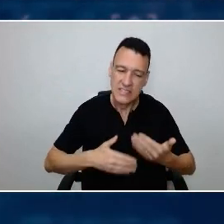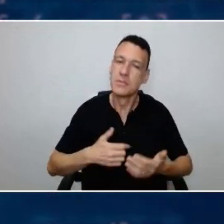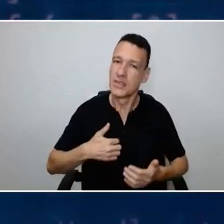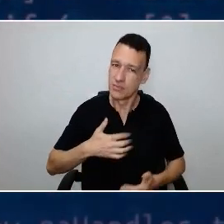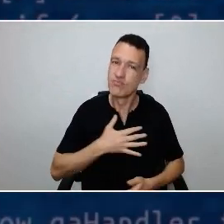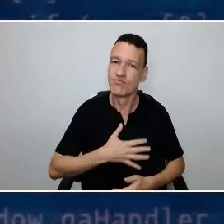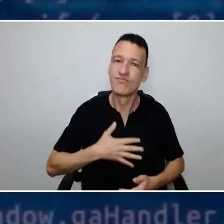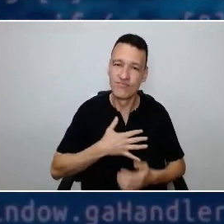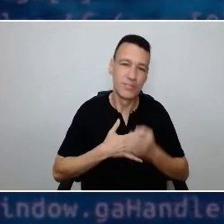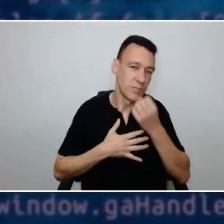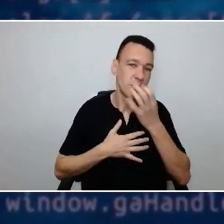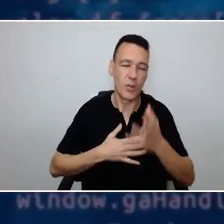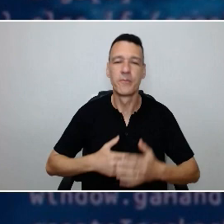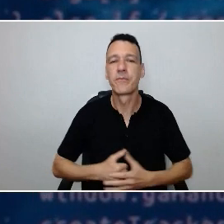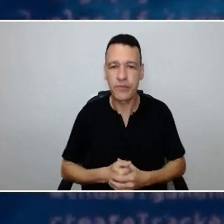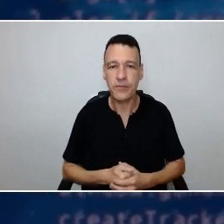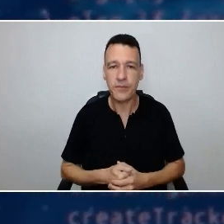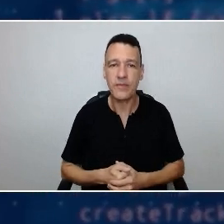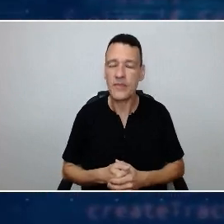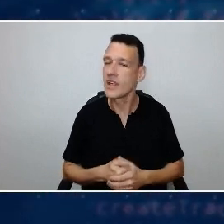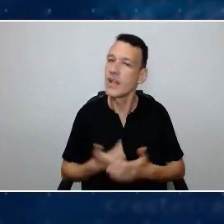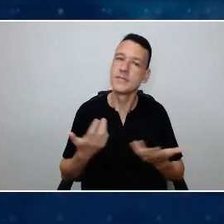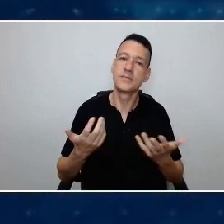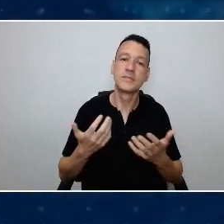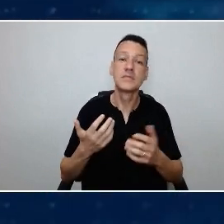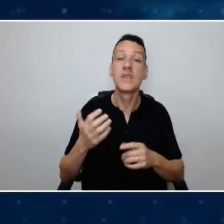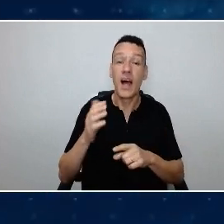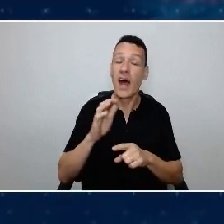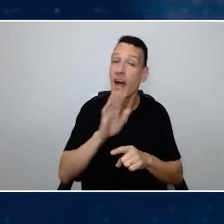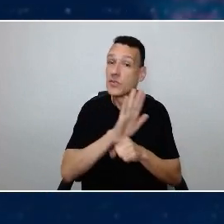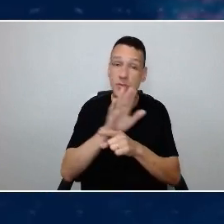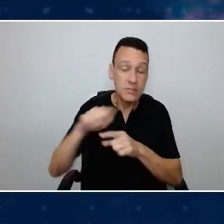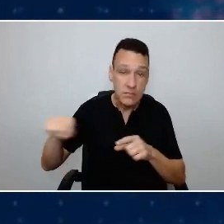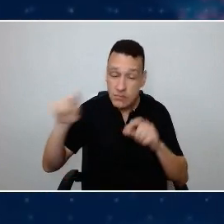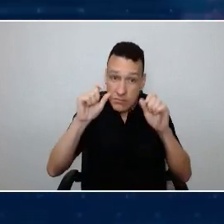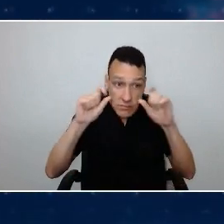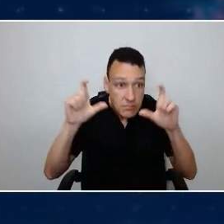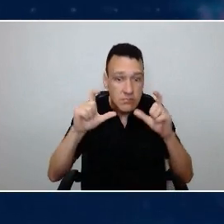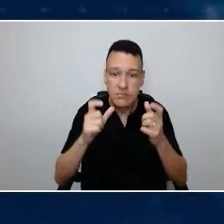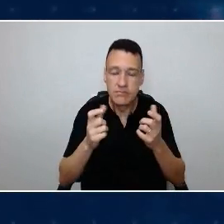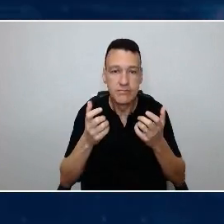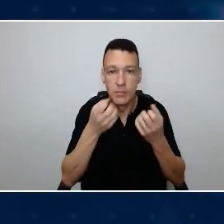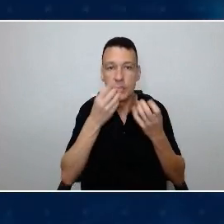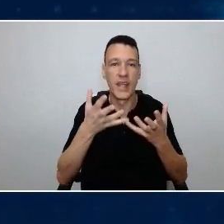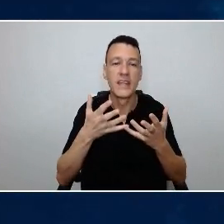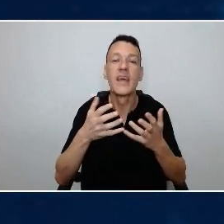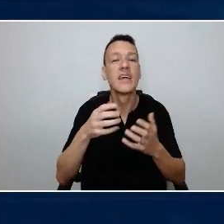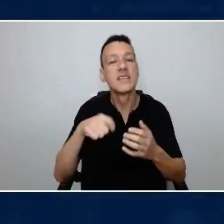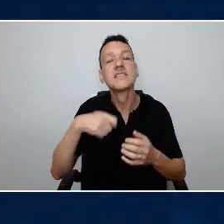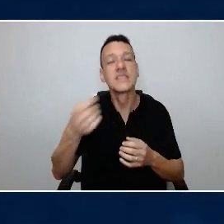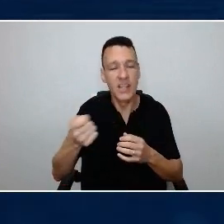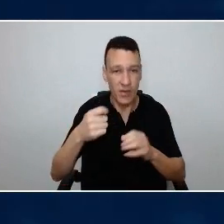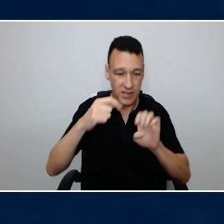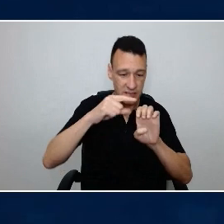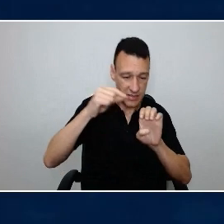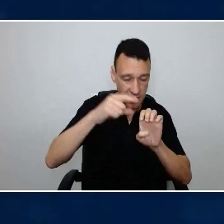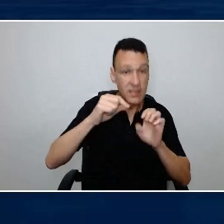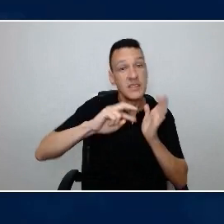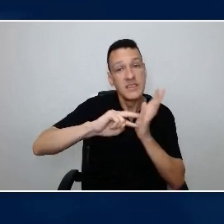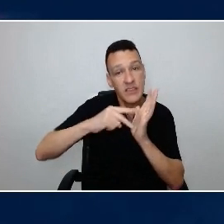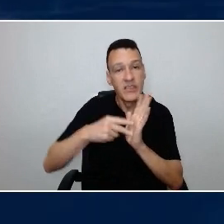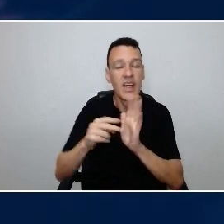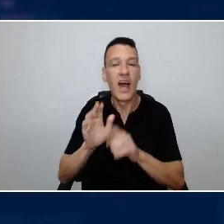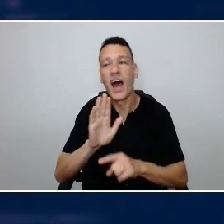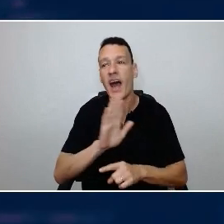Impacto empreendedorismo não é apenas sobre encontrar soluções mas também sobre criar um impacto Positivo na vida de outras pessoas eu